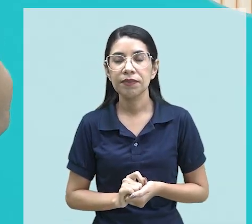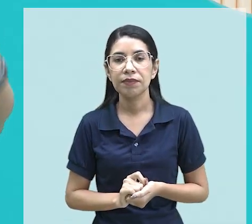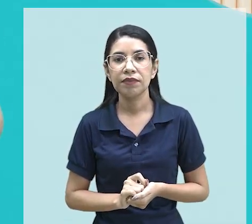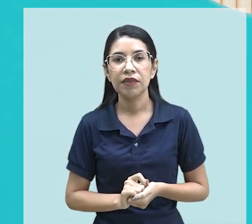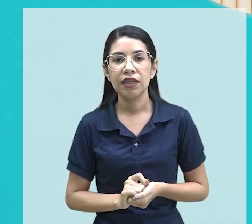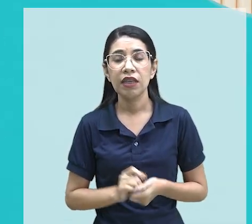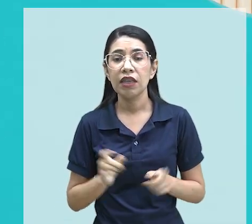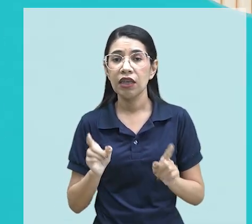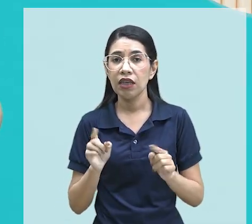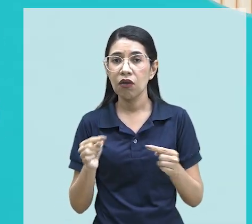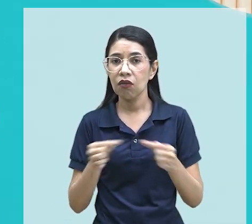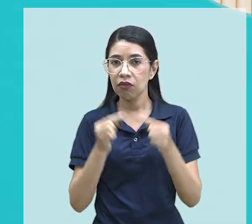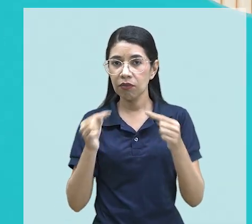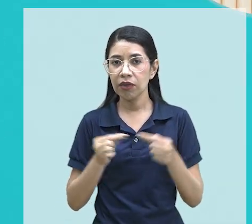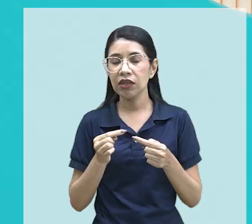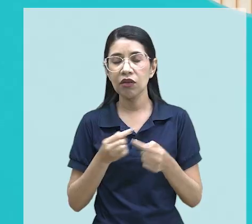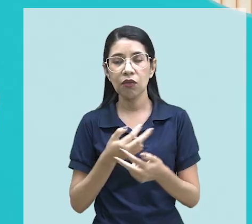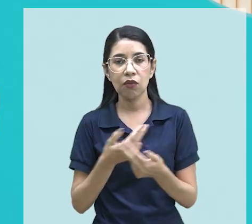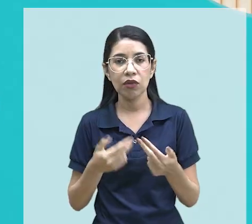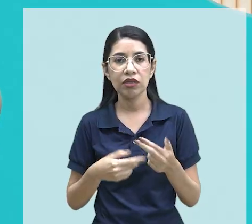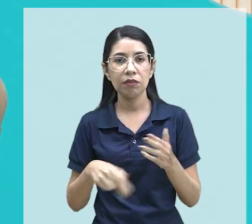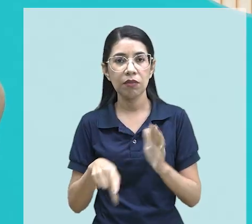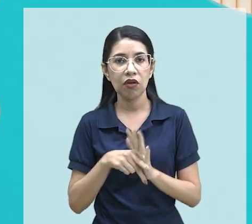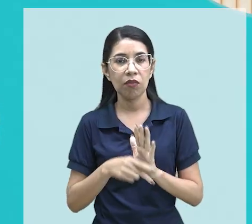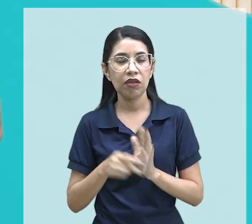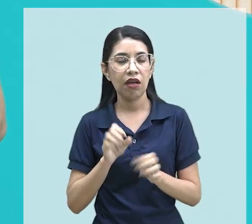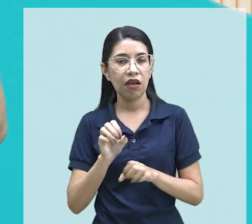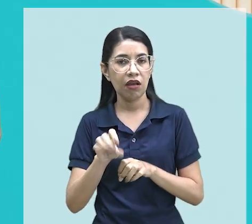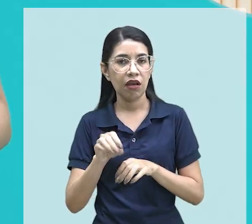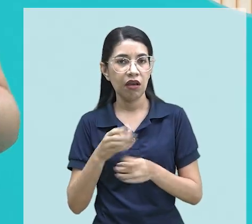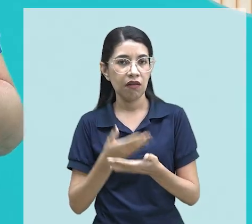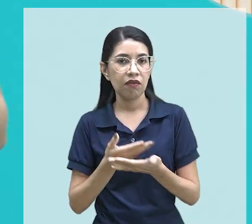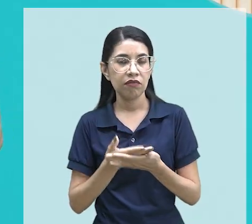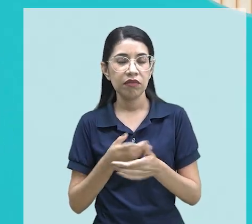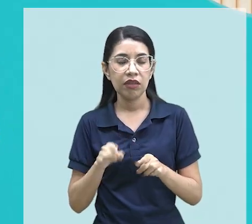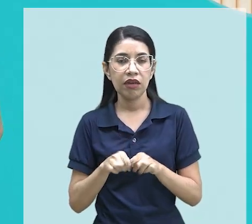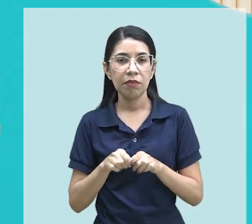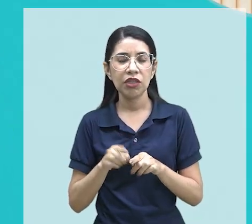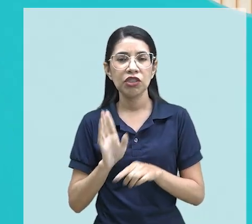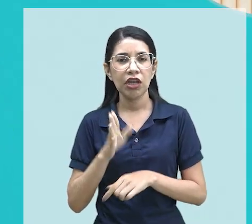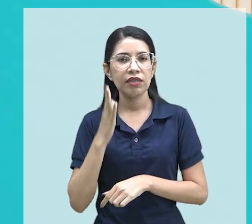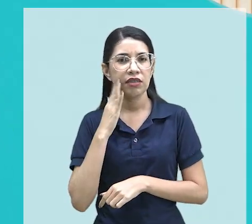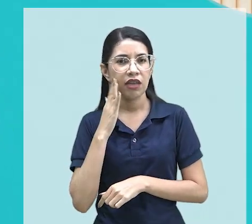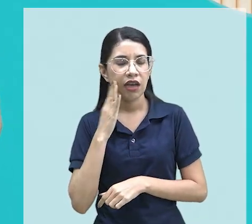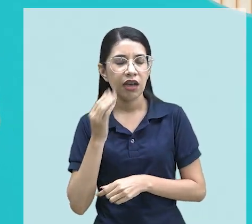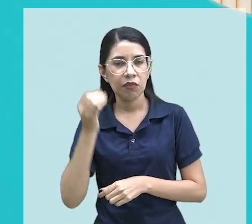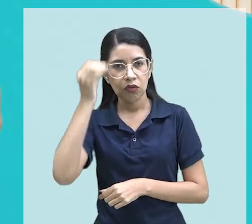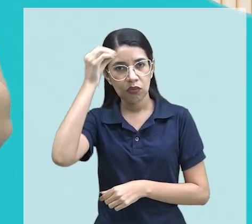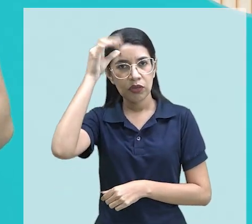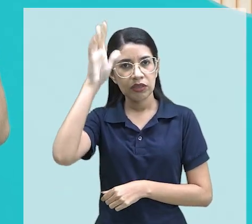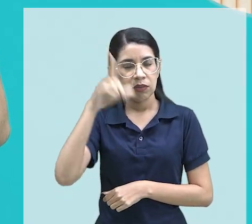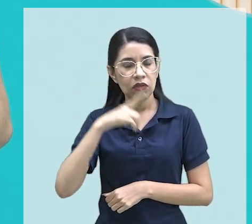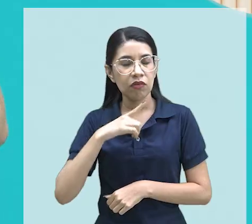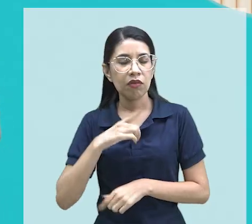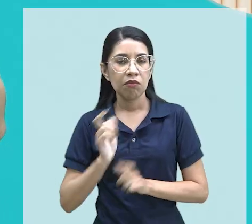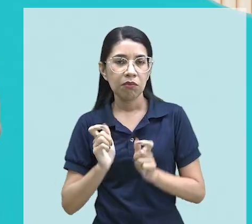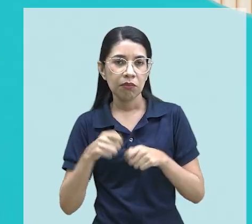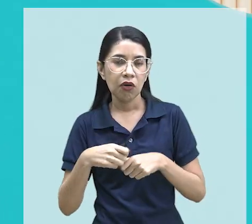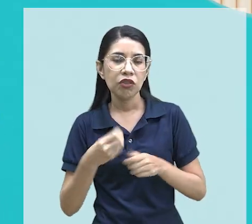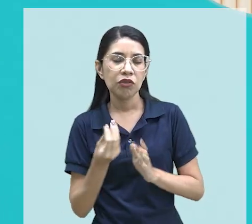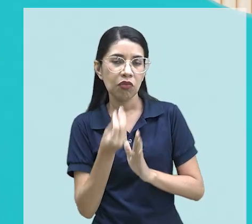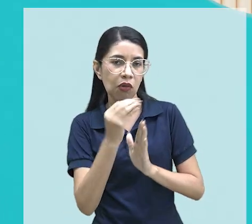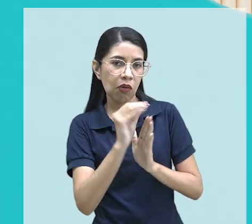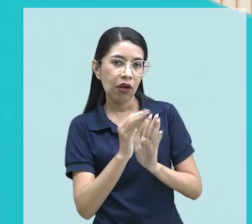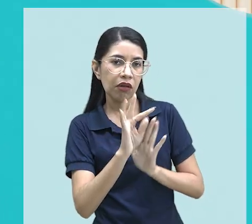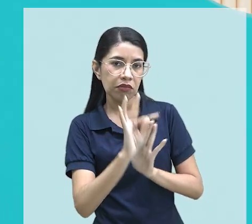que tem a ver com algo que nós vimos na nossa aula, né, e você tem essa leitura, você tem esse entendimento, esse conhecimento, você pode levar para dentro